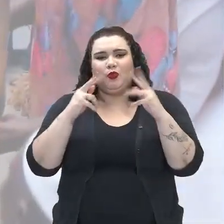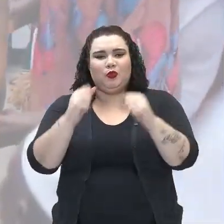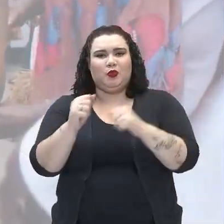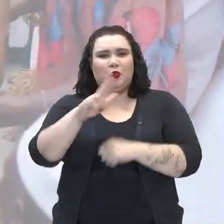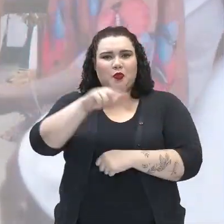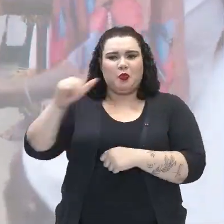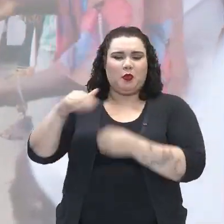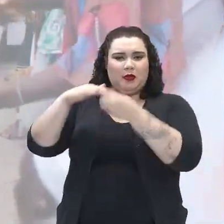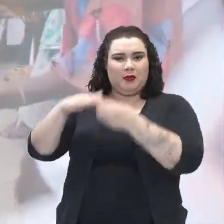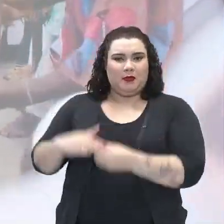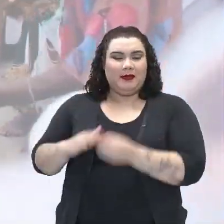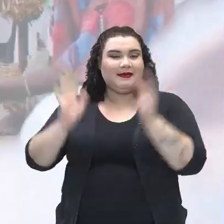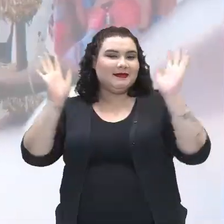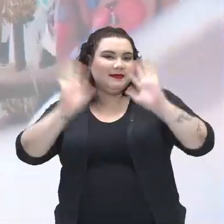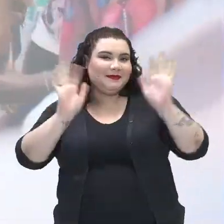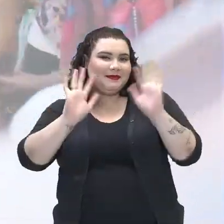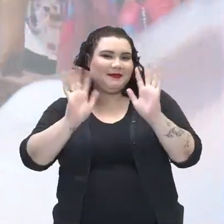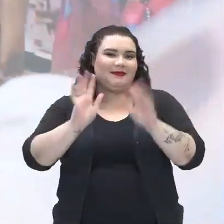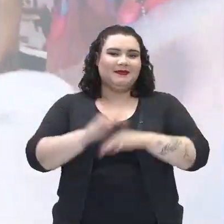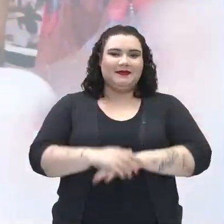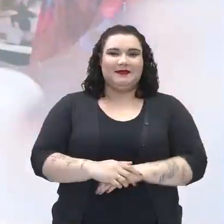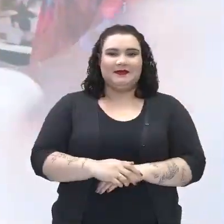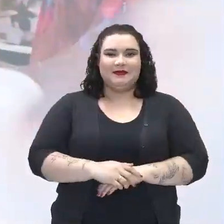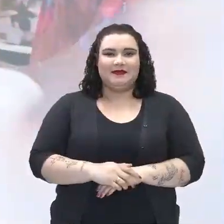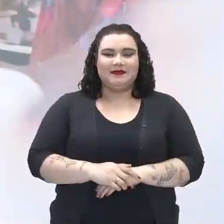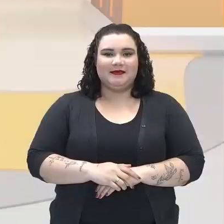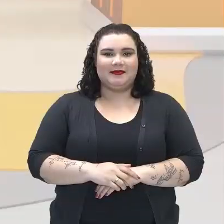que piorem. Tchau, pessoal!